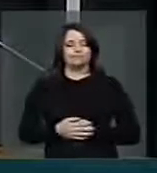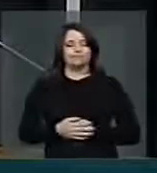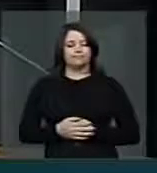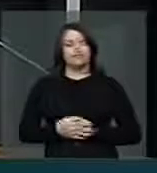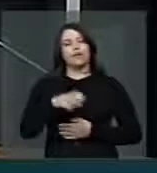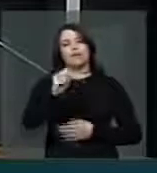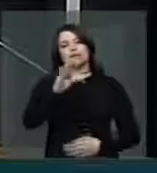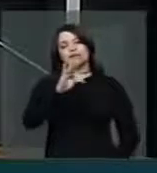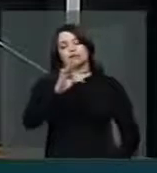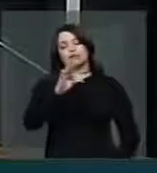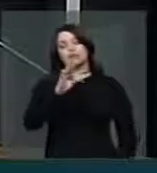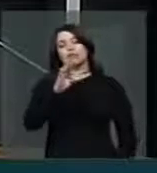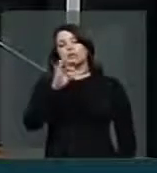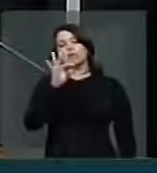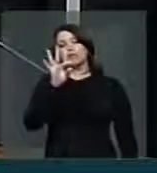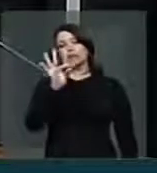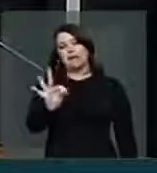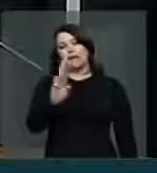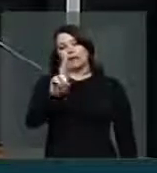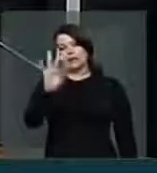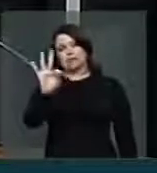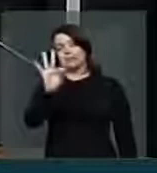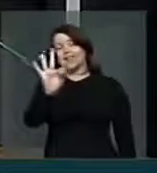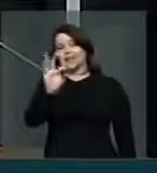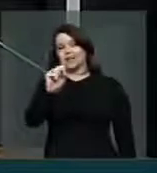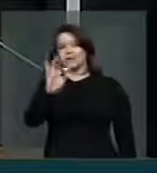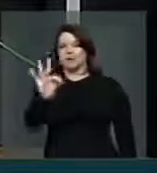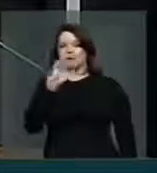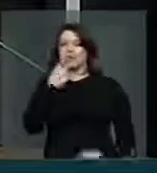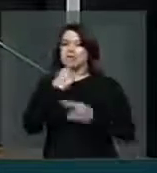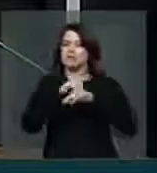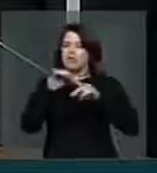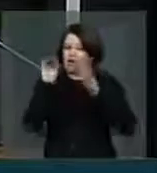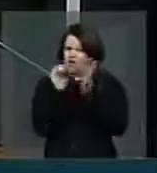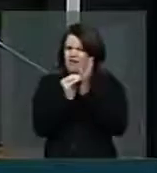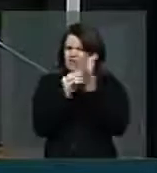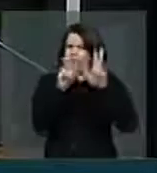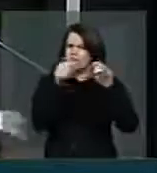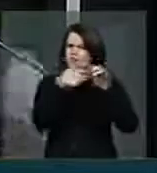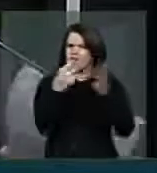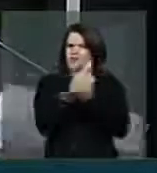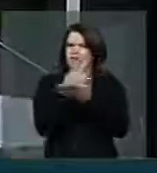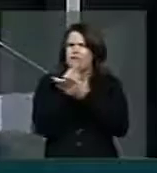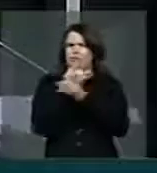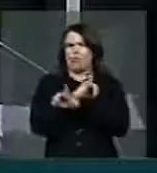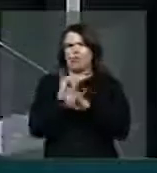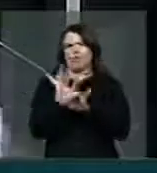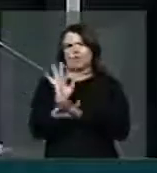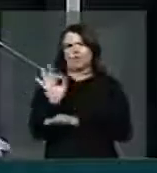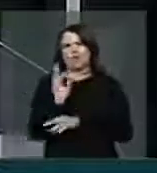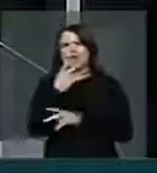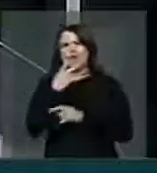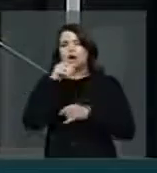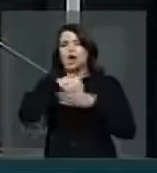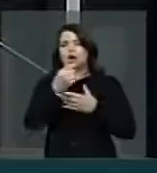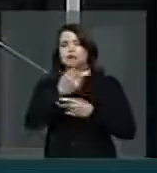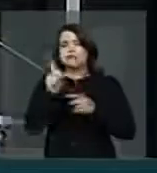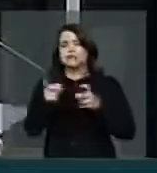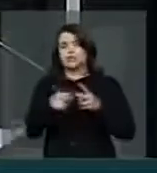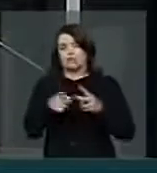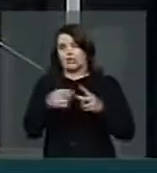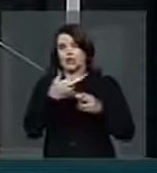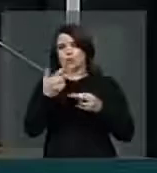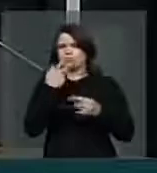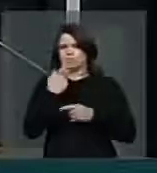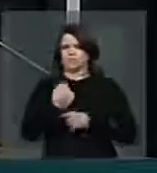Superior Tribunal do Trabalho, no Tribunal Superior do Trabalho. Isso não foi dito na matéria. Segundo, me coloca como chefe do chefe de uma situação que